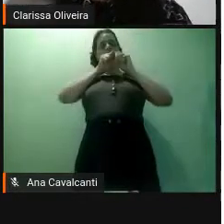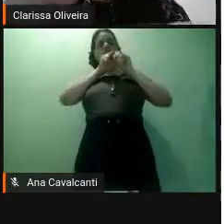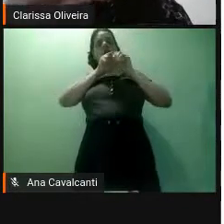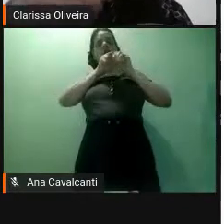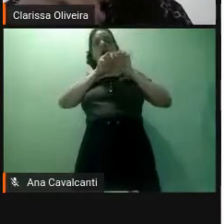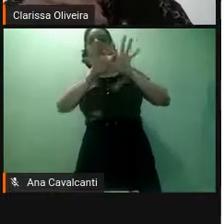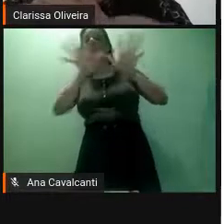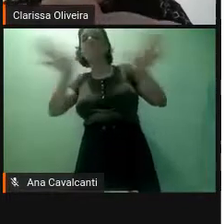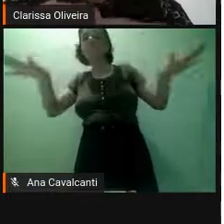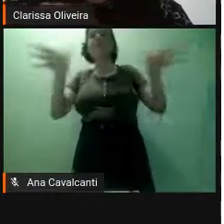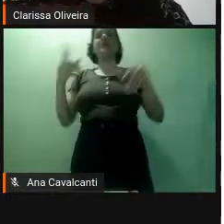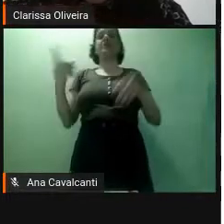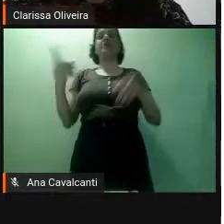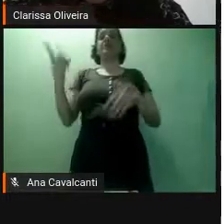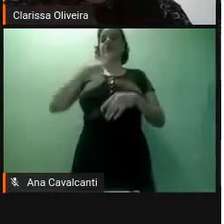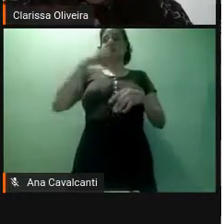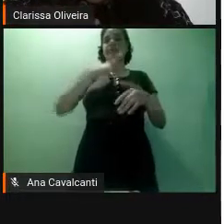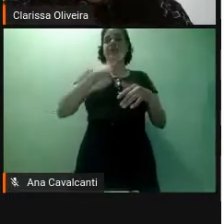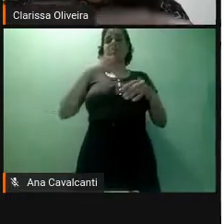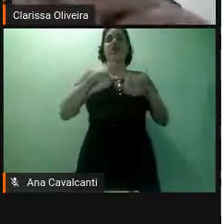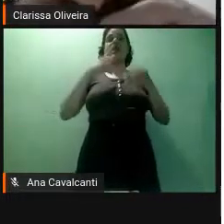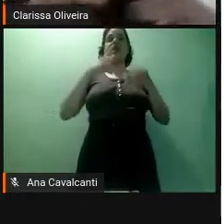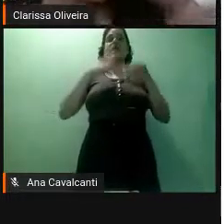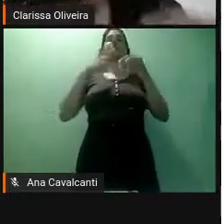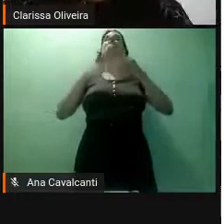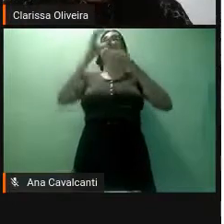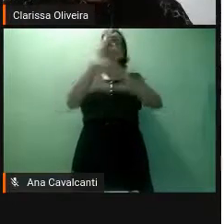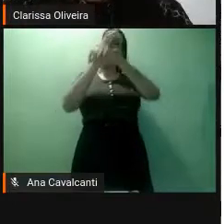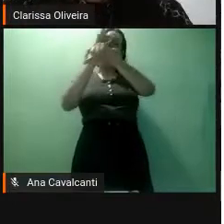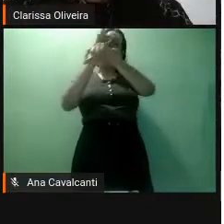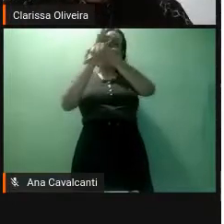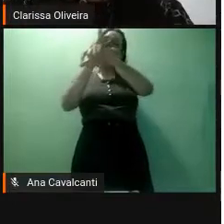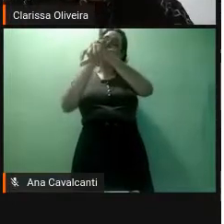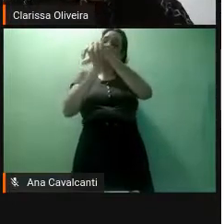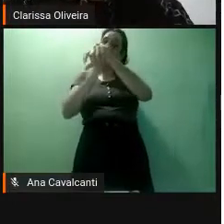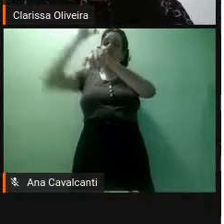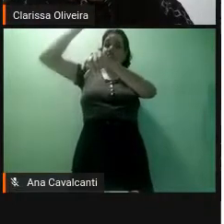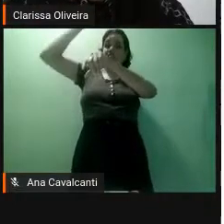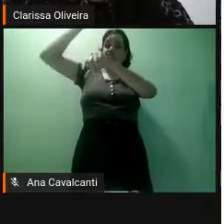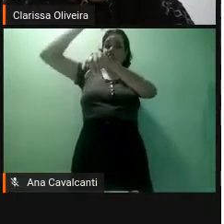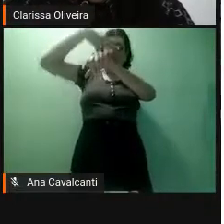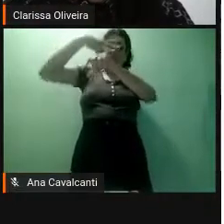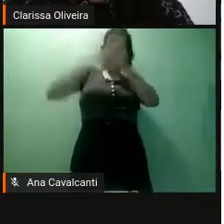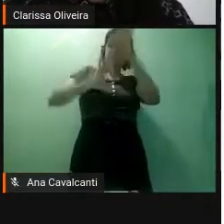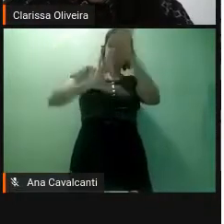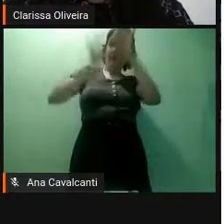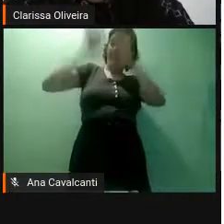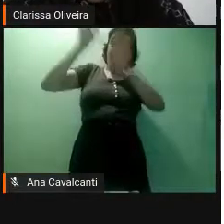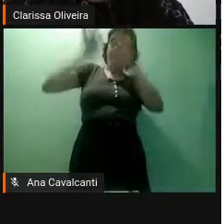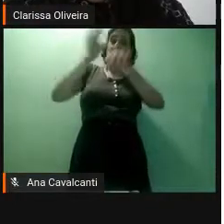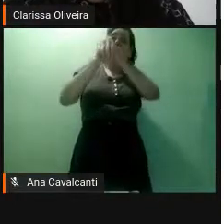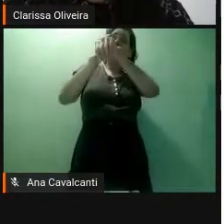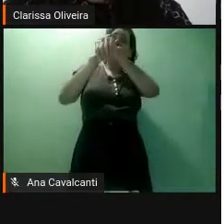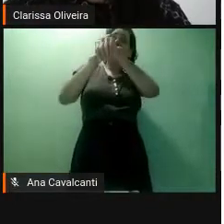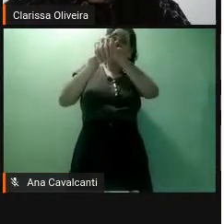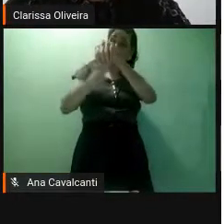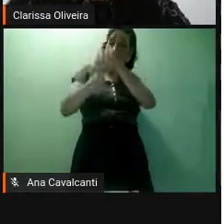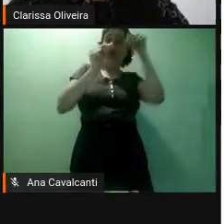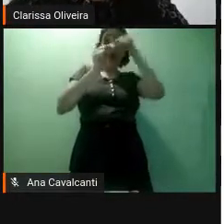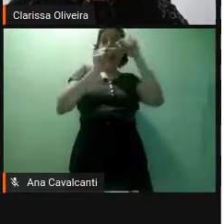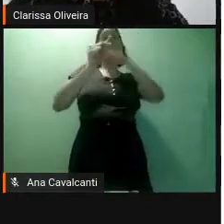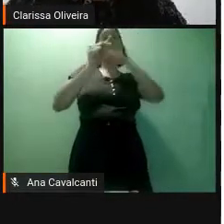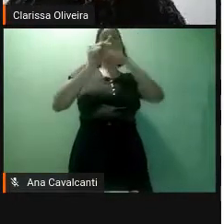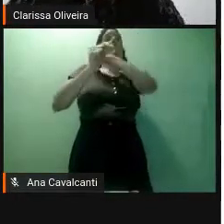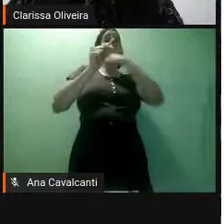Ele penetra na célula, começa a se reproduzir e a célula vai morrer. Ela morre para